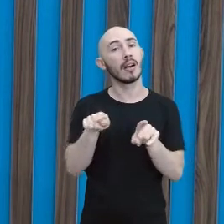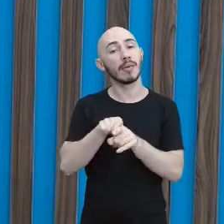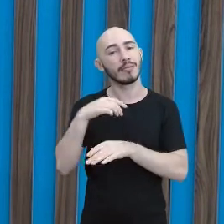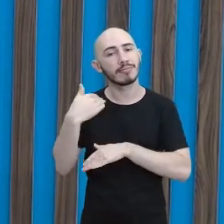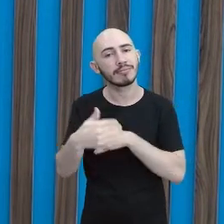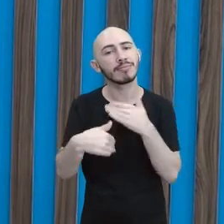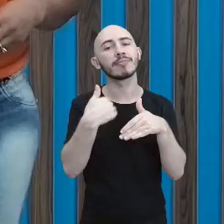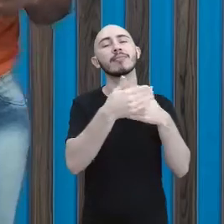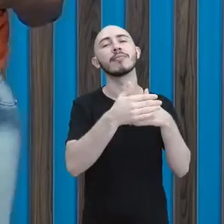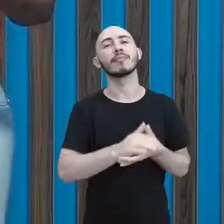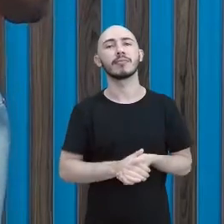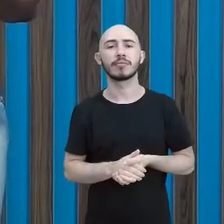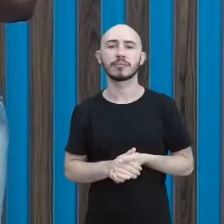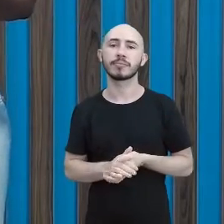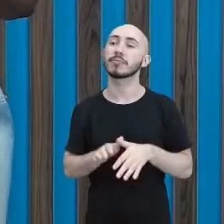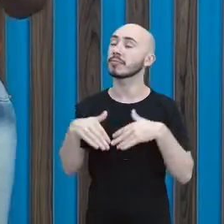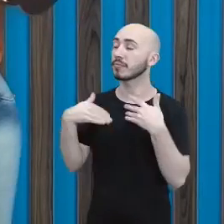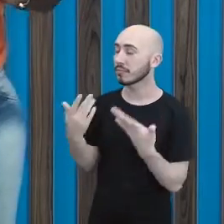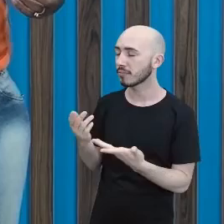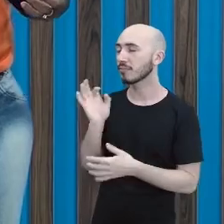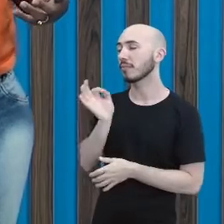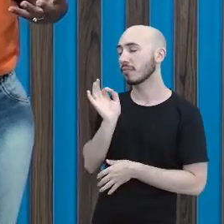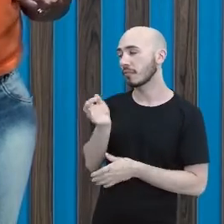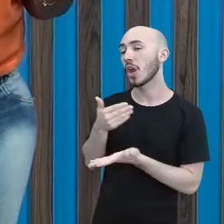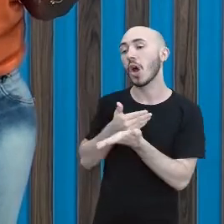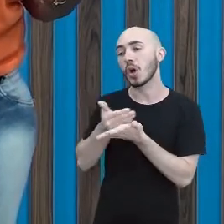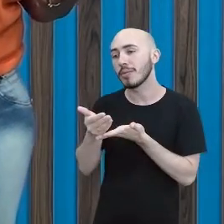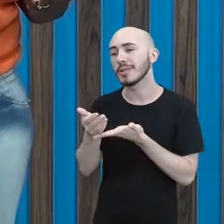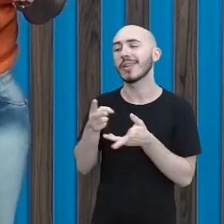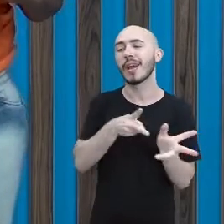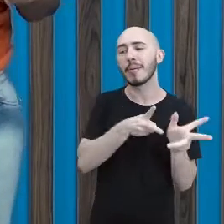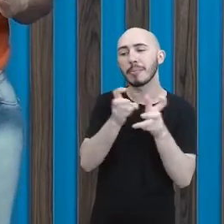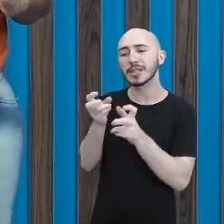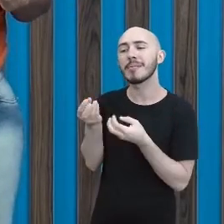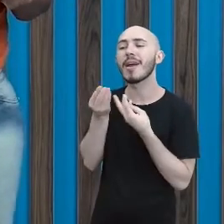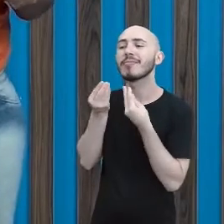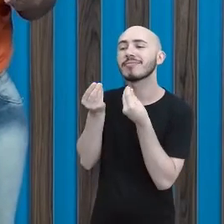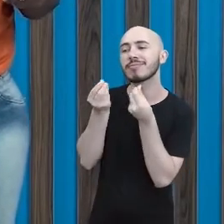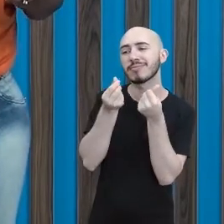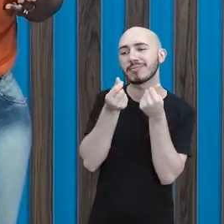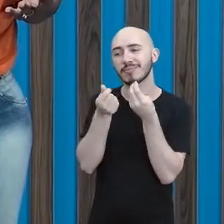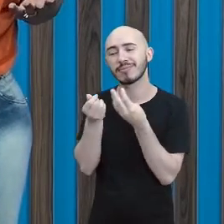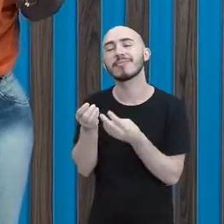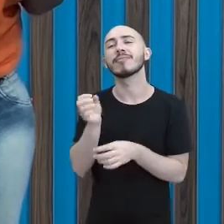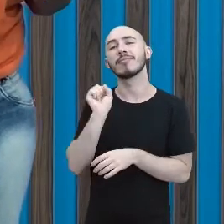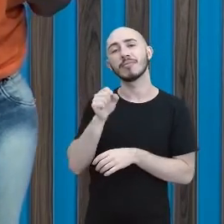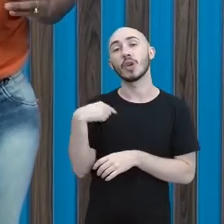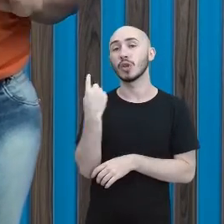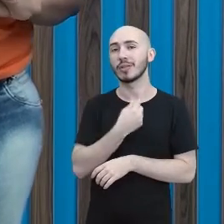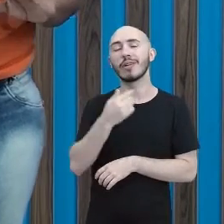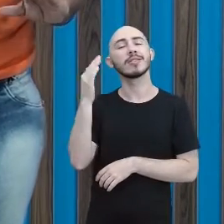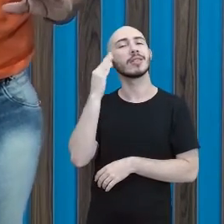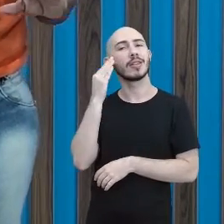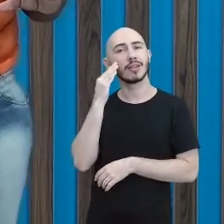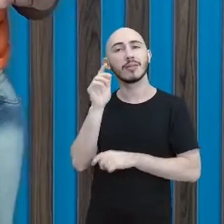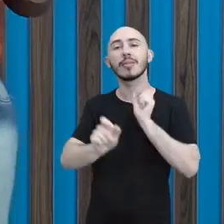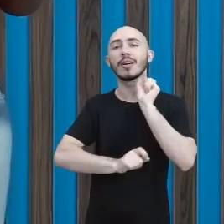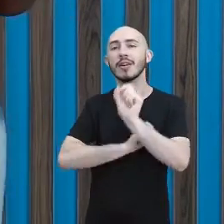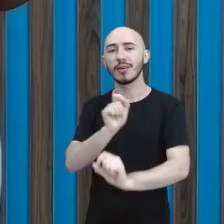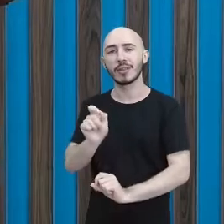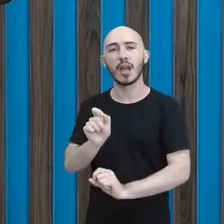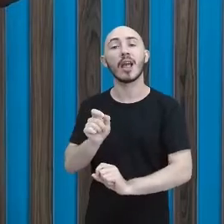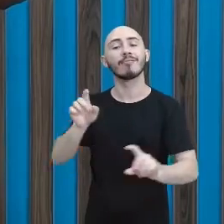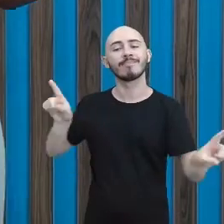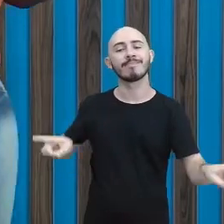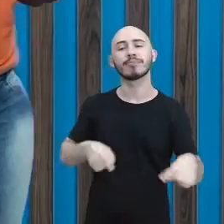isso. E começando a perceber que tem sensibilidade, porque entendemos que os desafios são vários. Sim. E